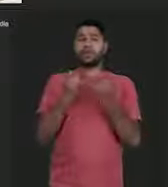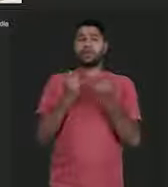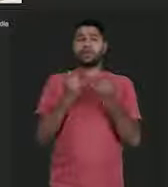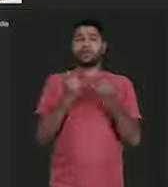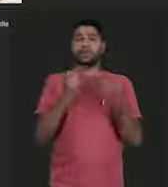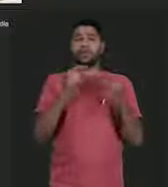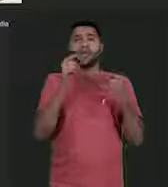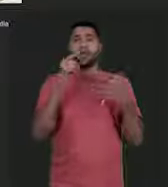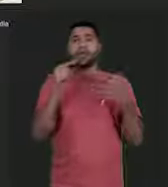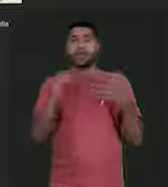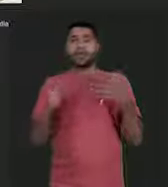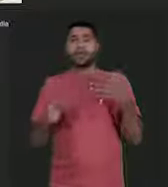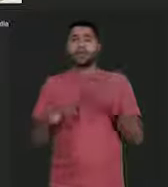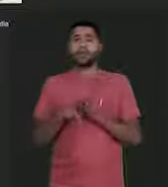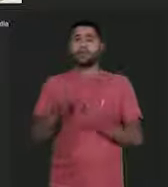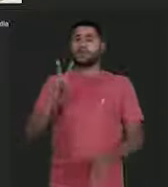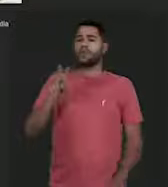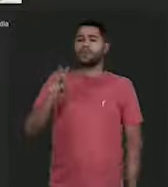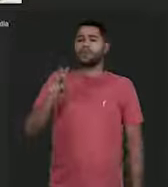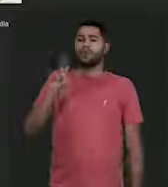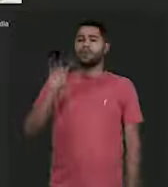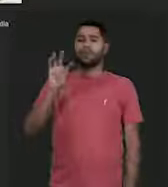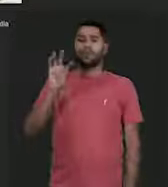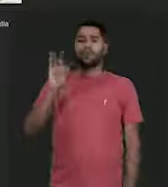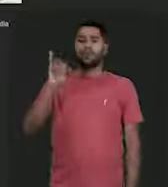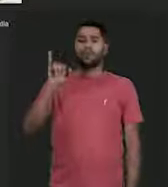de voltímetro.